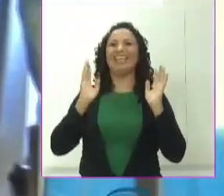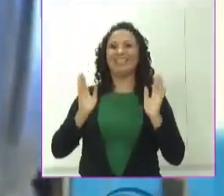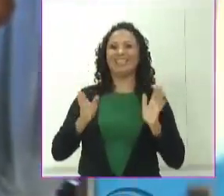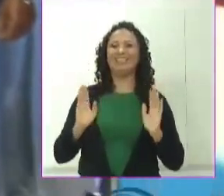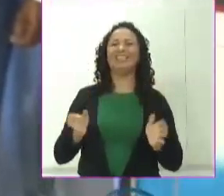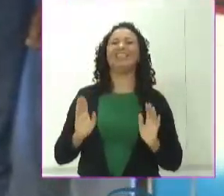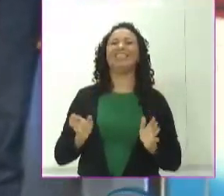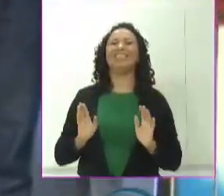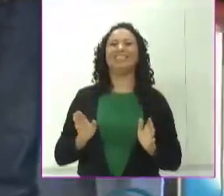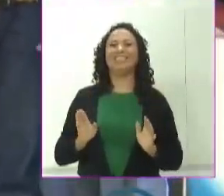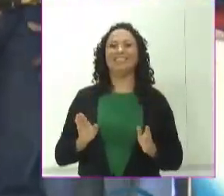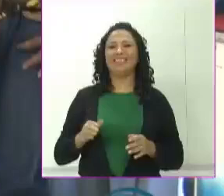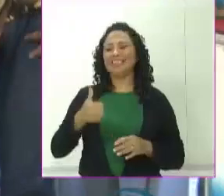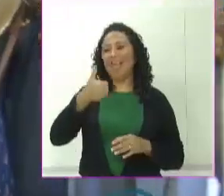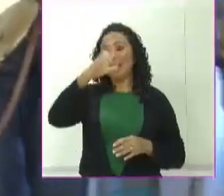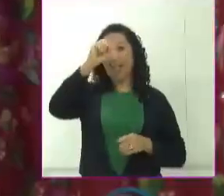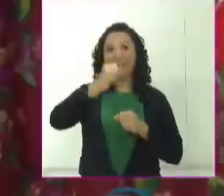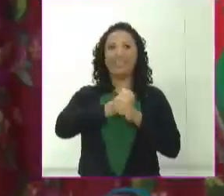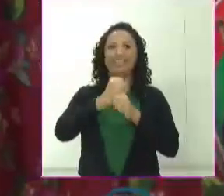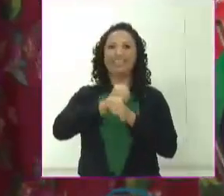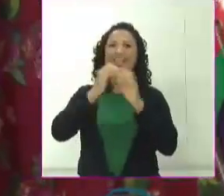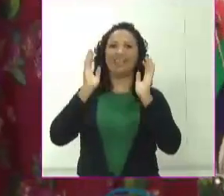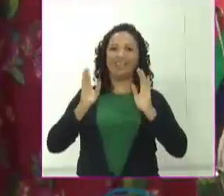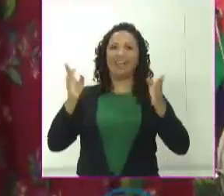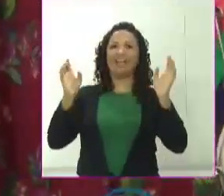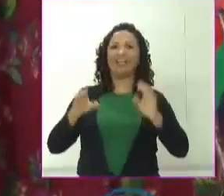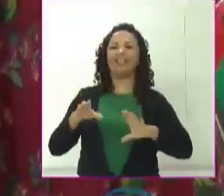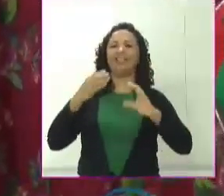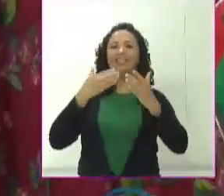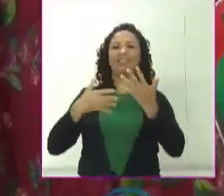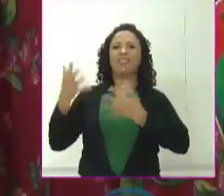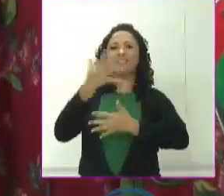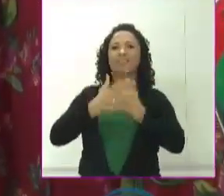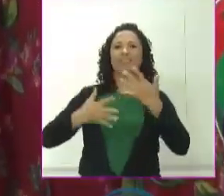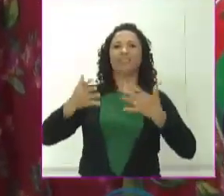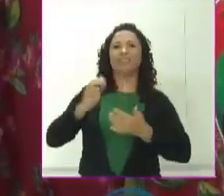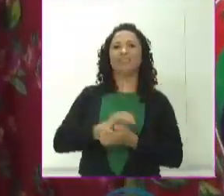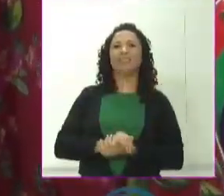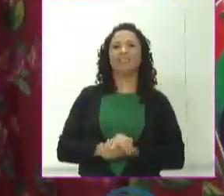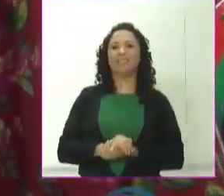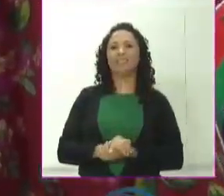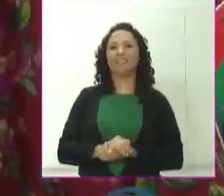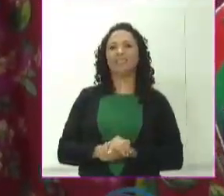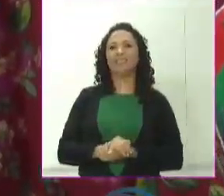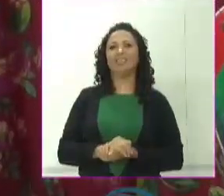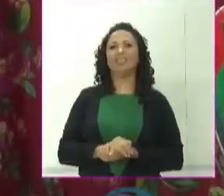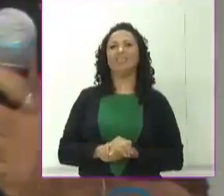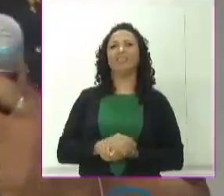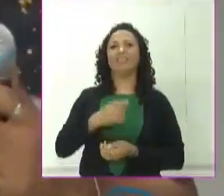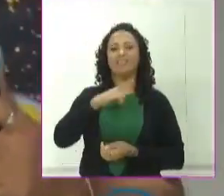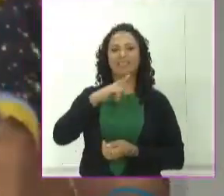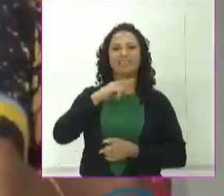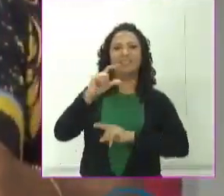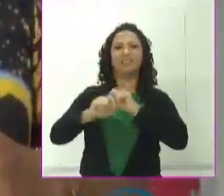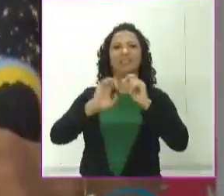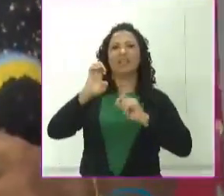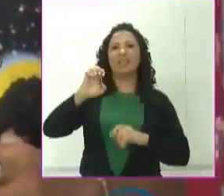uns quase 10 anos. 10 anos, né? Quase 10 anos. Agora eu tinha um chapéu desse que você me deu. Sim. Fizeram a